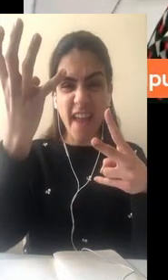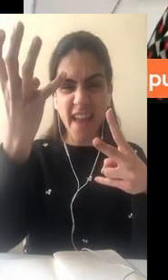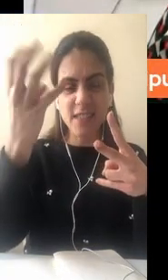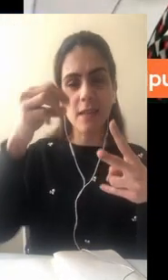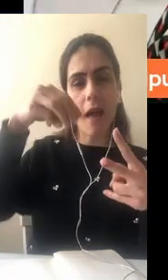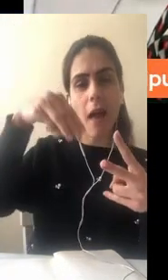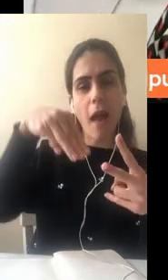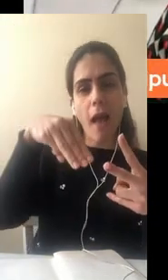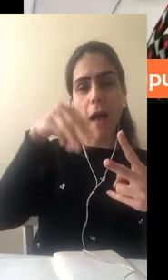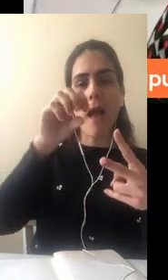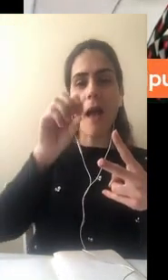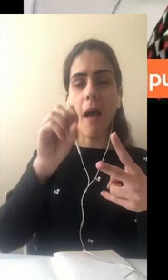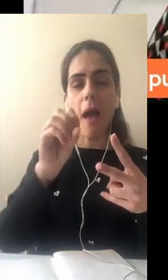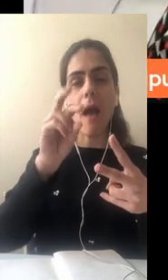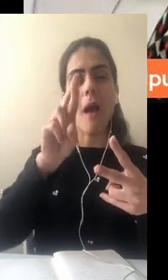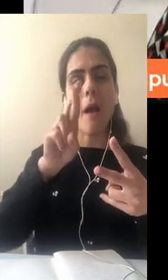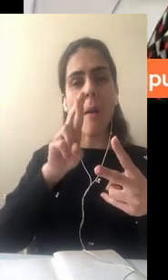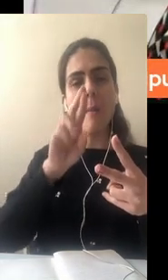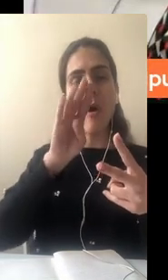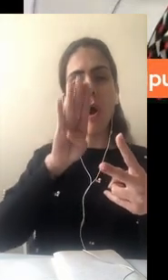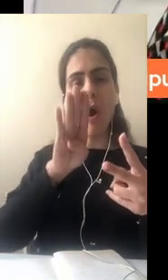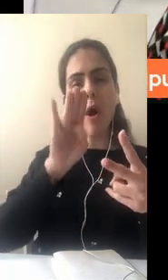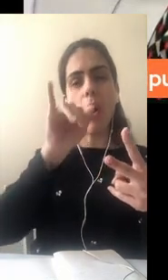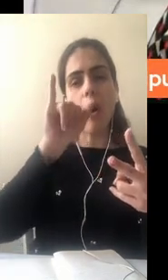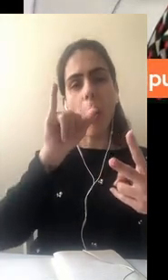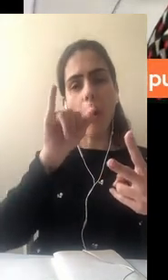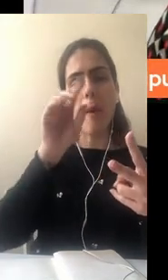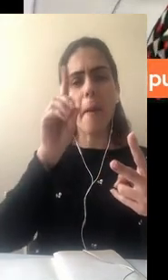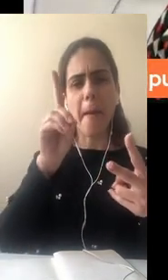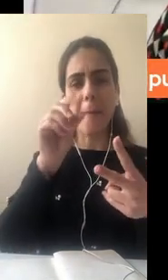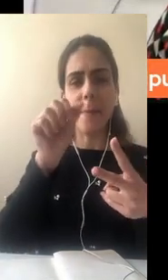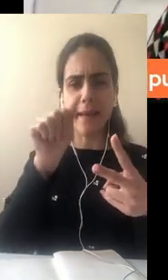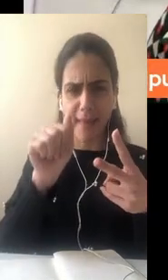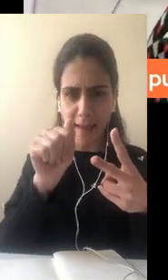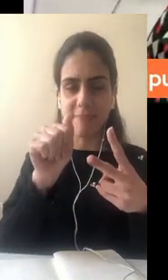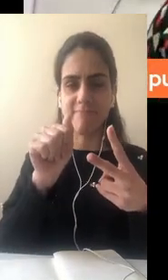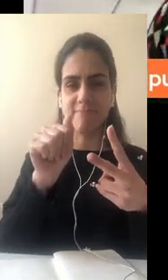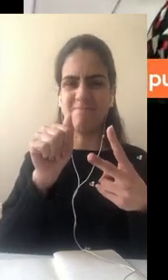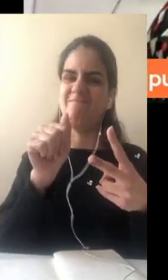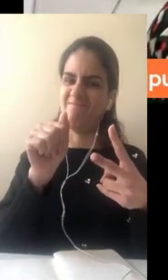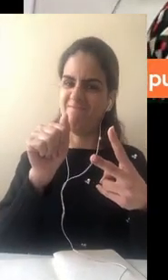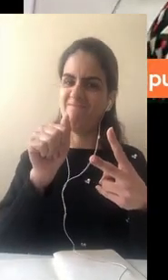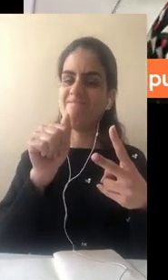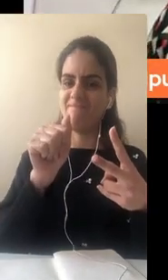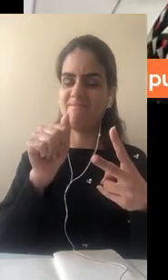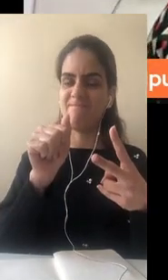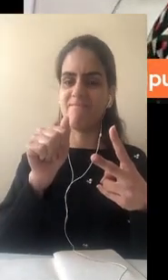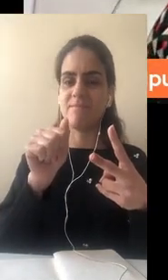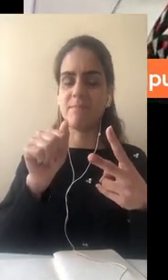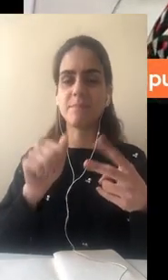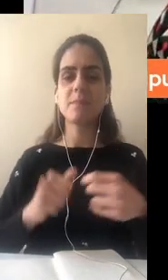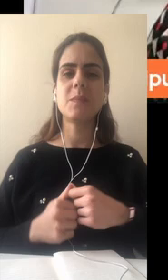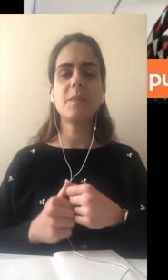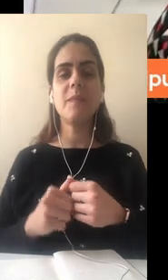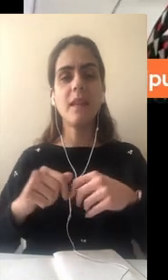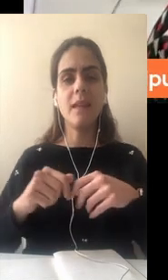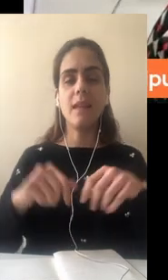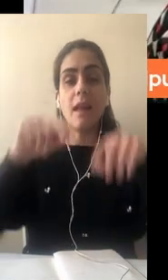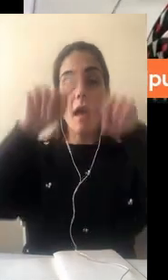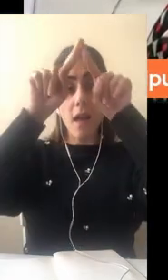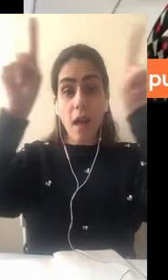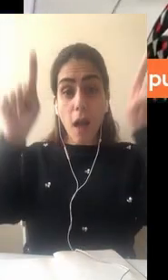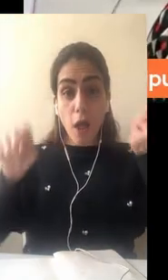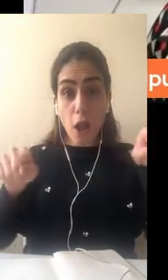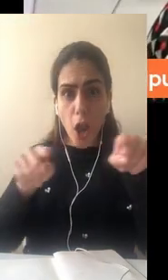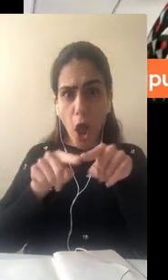No Brasil, a grande maioria, né? Se você entrar numa loja, qualquer loja, se você sair para